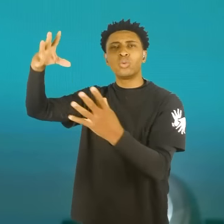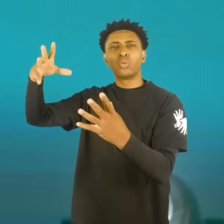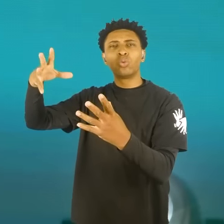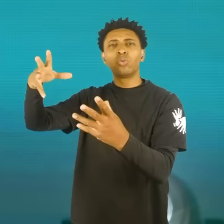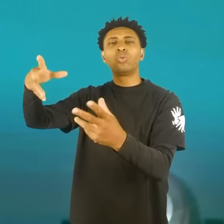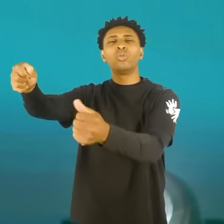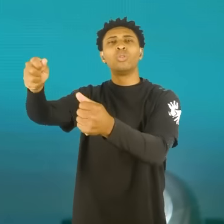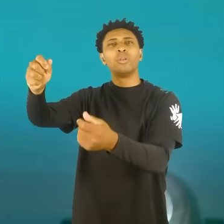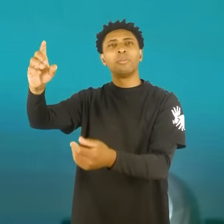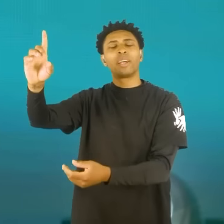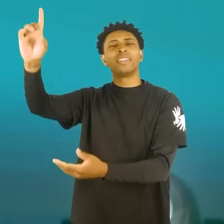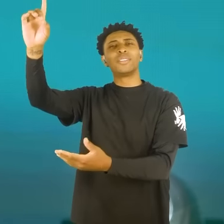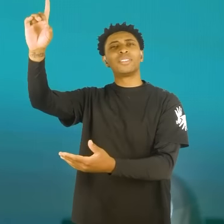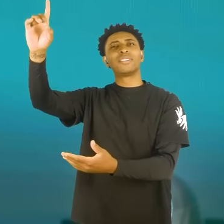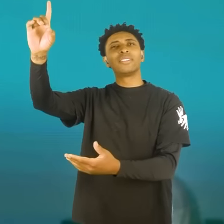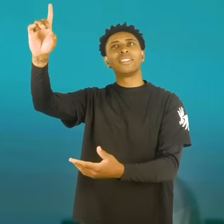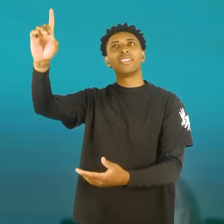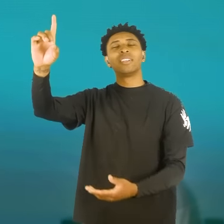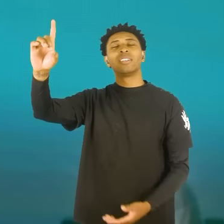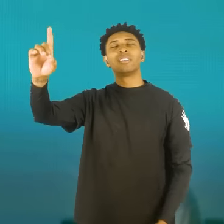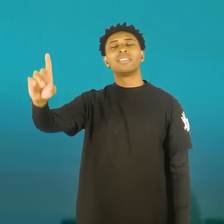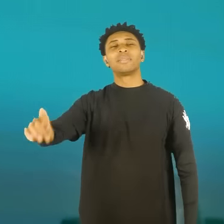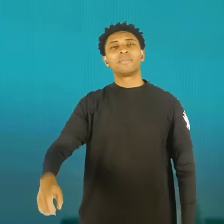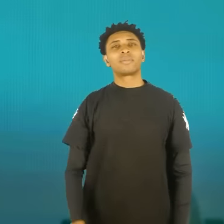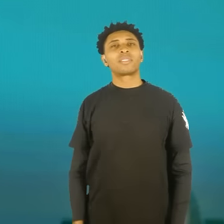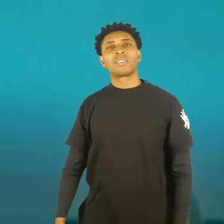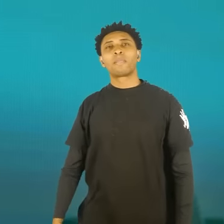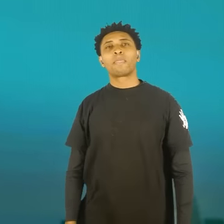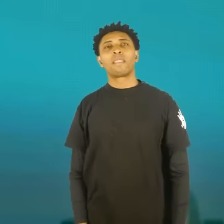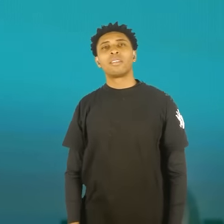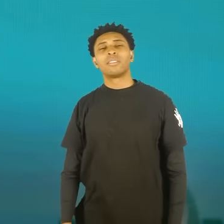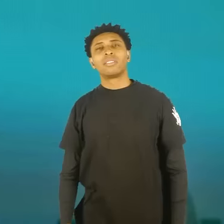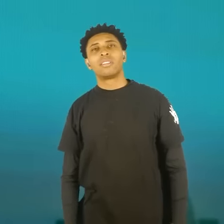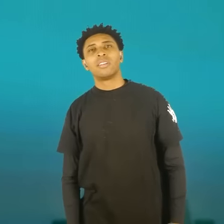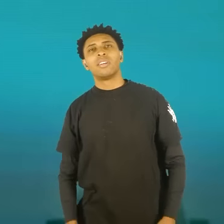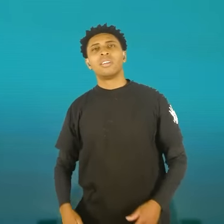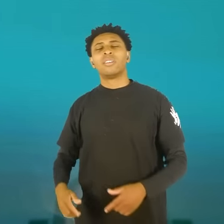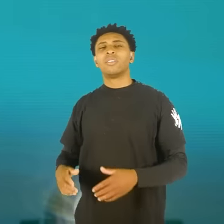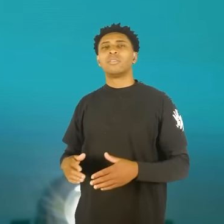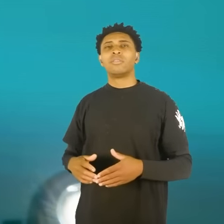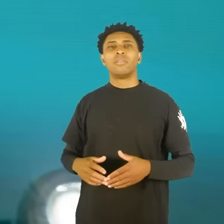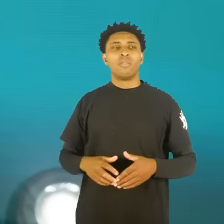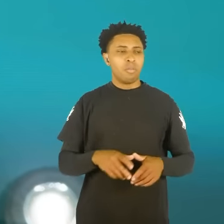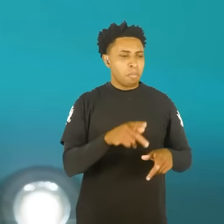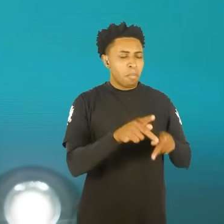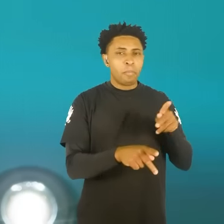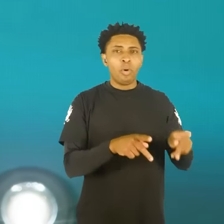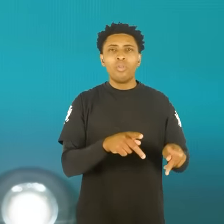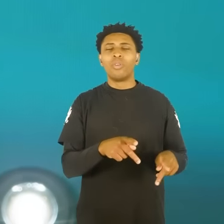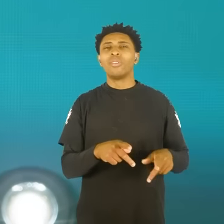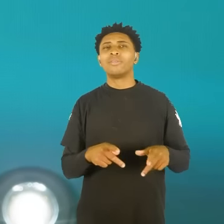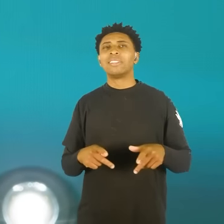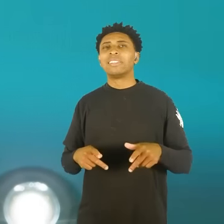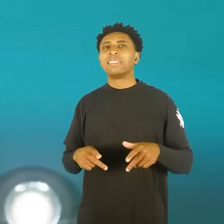tudo, entrega tudo, deixa eu tocar em tudo. A geração que quando tem ameaça não se cala, a geração que